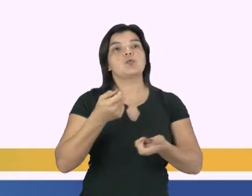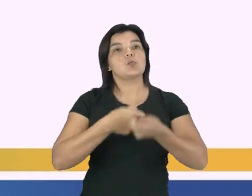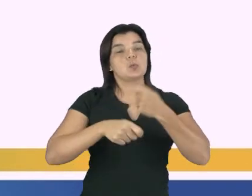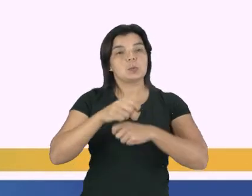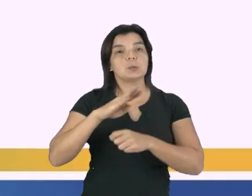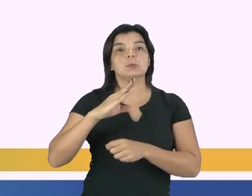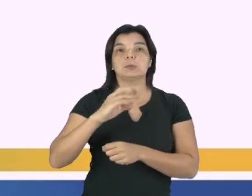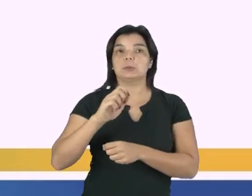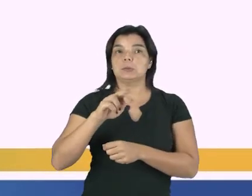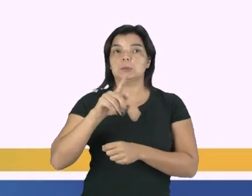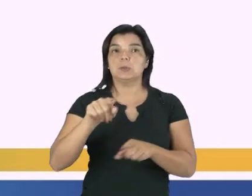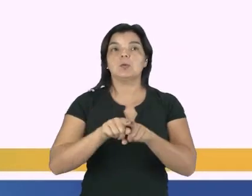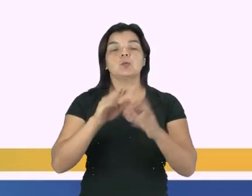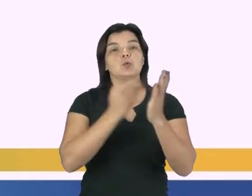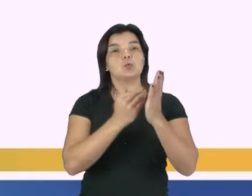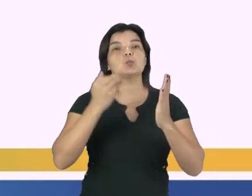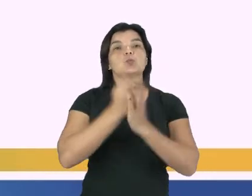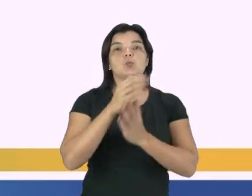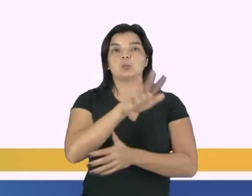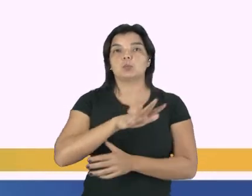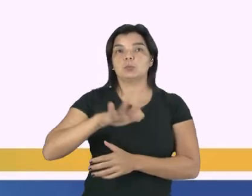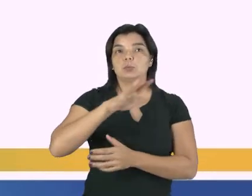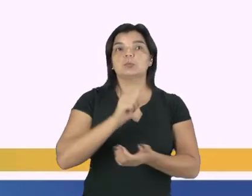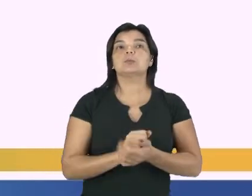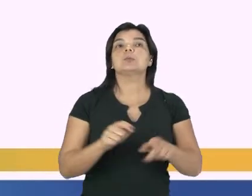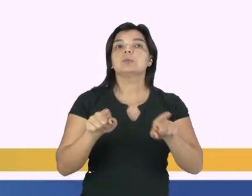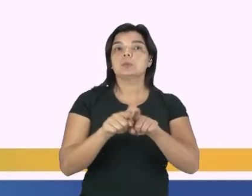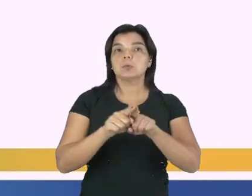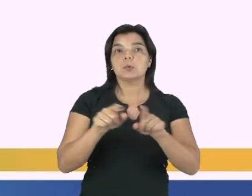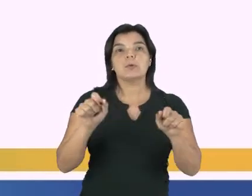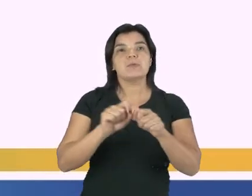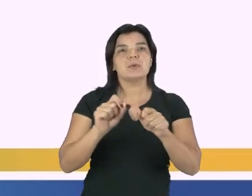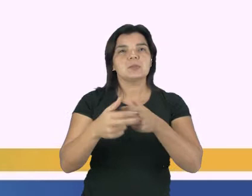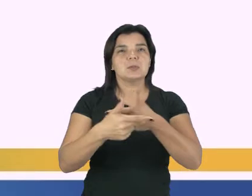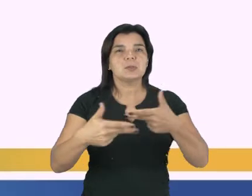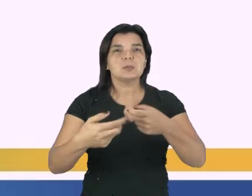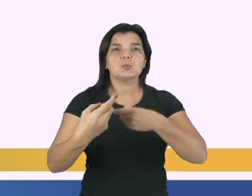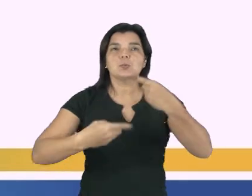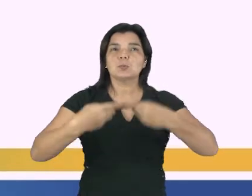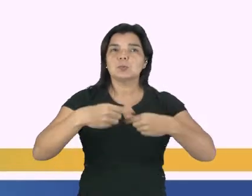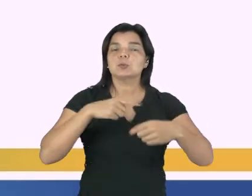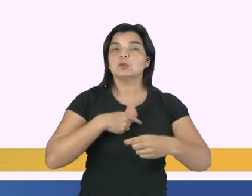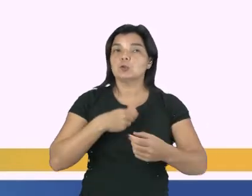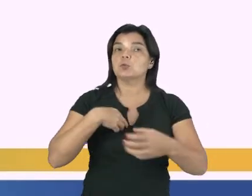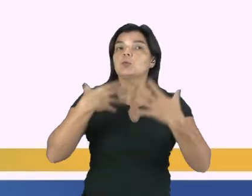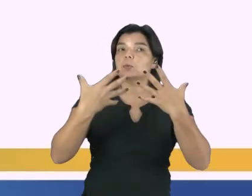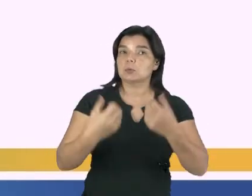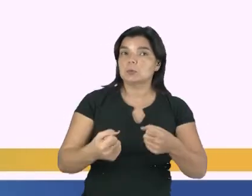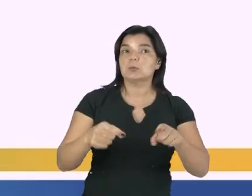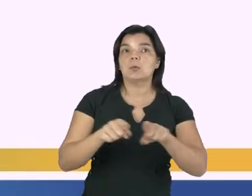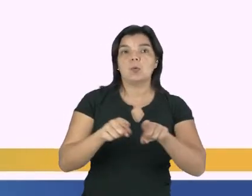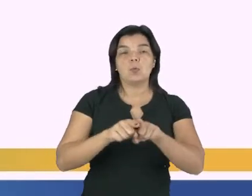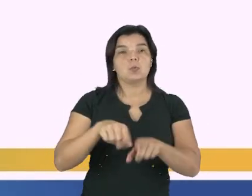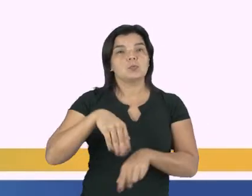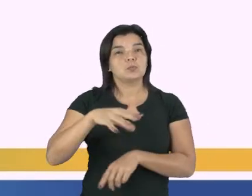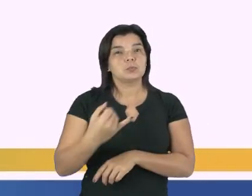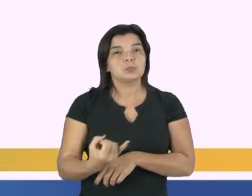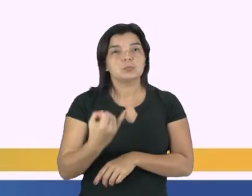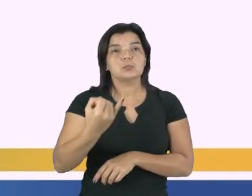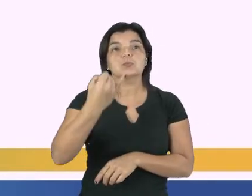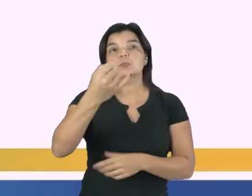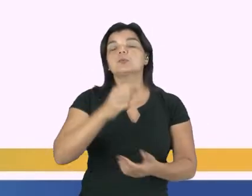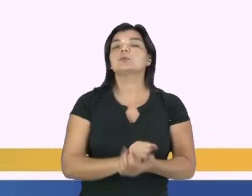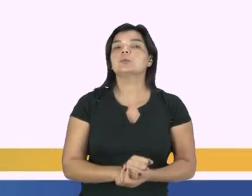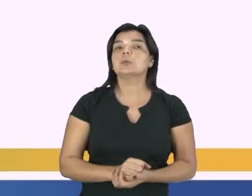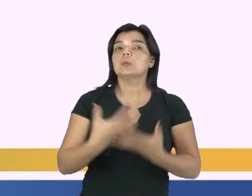unidade econômica central e supranacional, encarregada de coordenar e fazer com que essas políticas sejam cumpridas. Em suma,